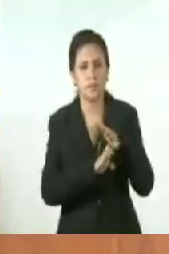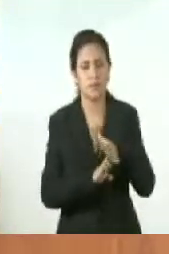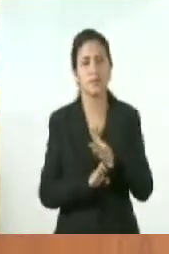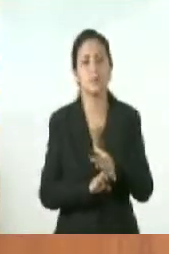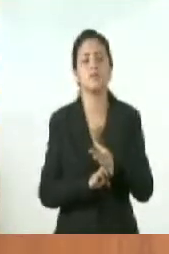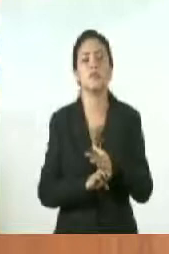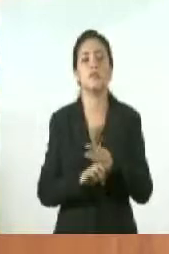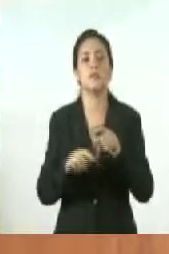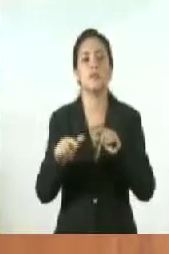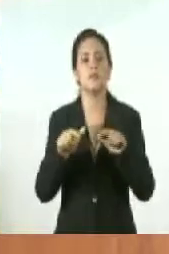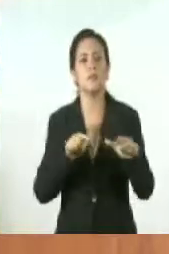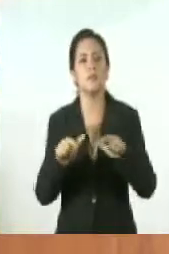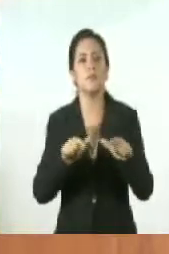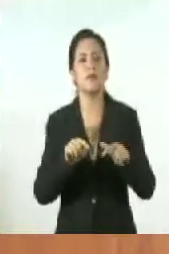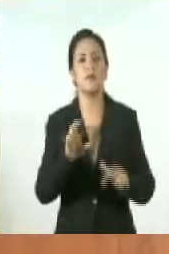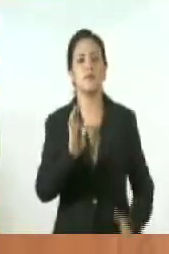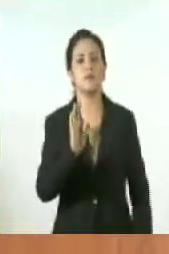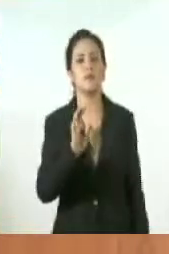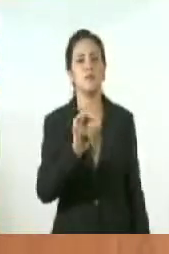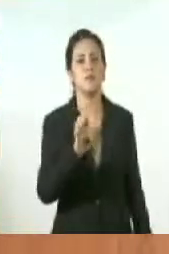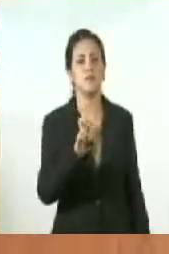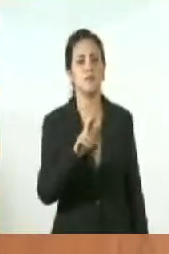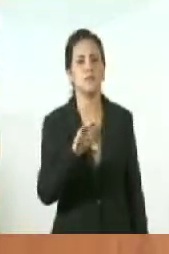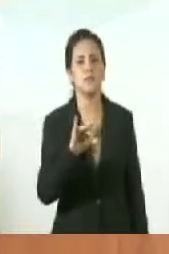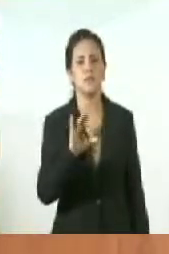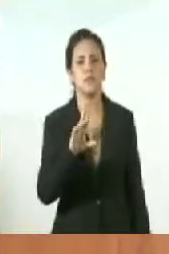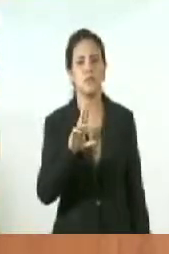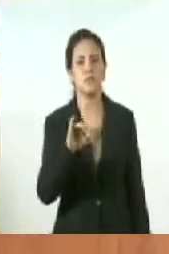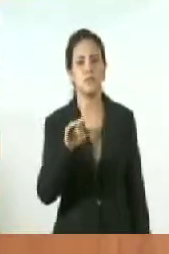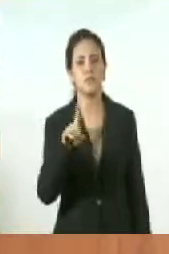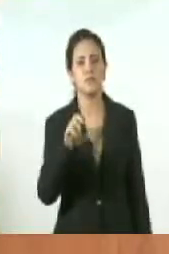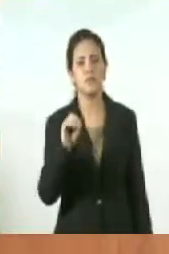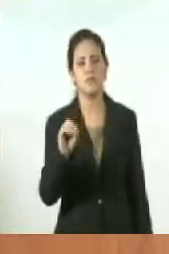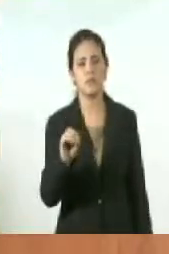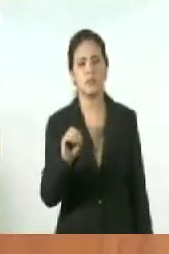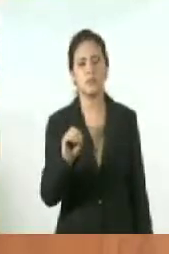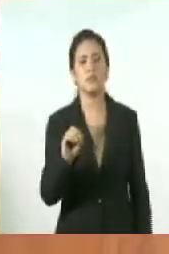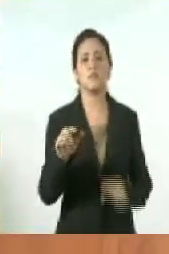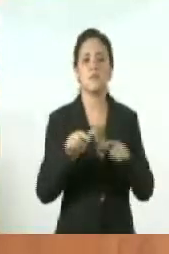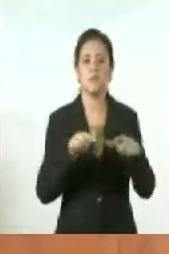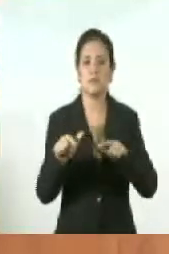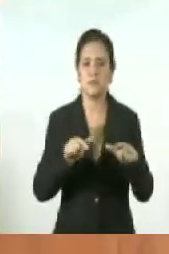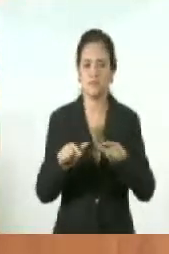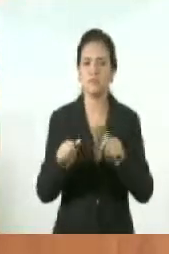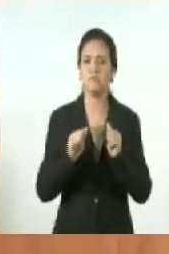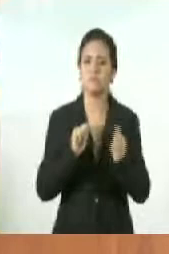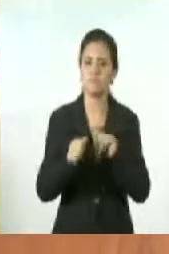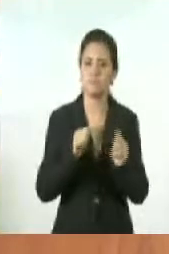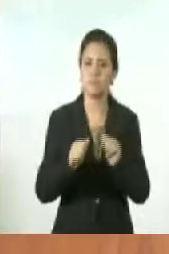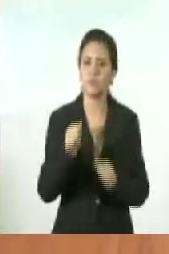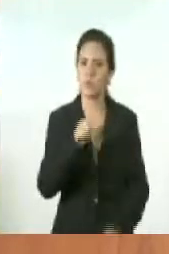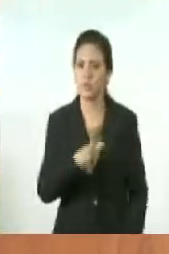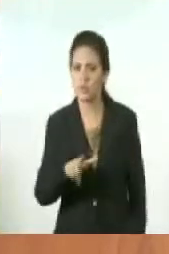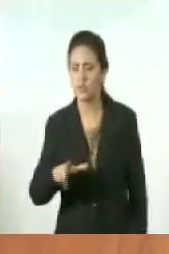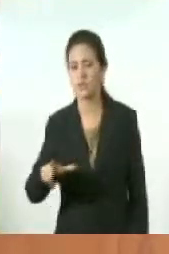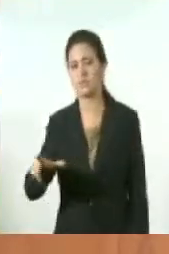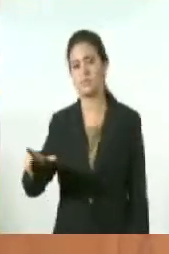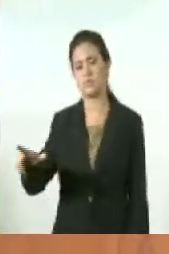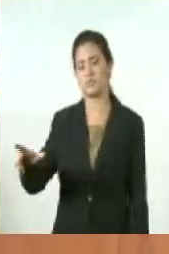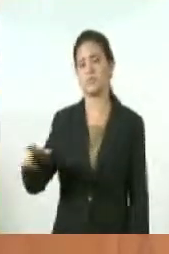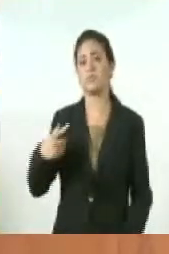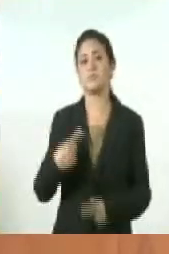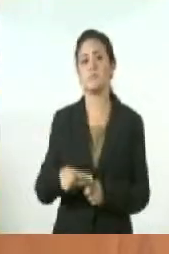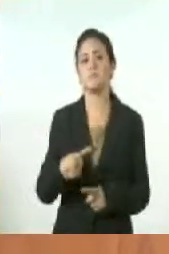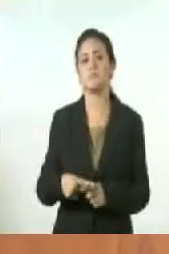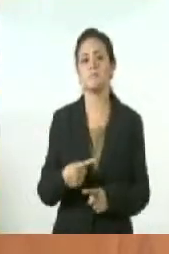fornecimento de mão de obra terceirizada para prestação de serviços administrativos de forma continuada para atender